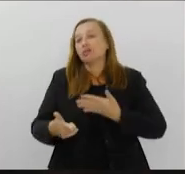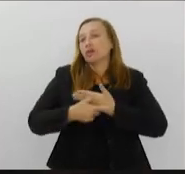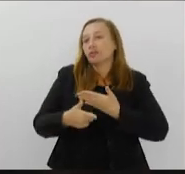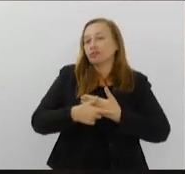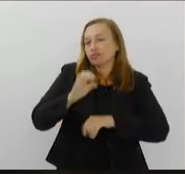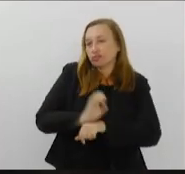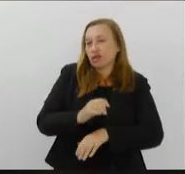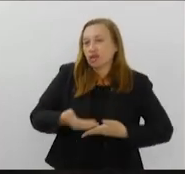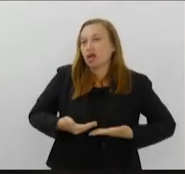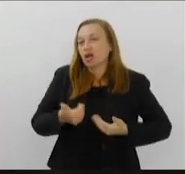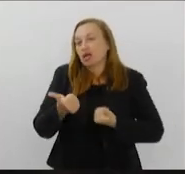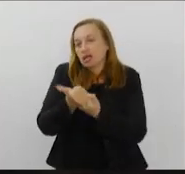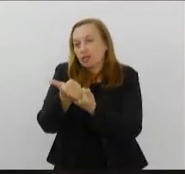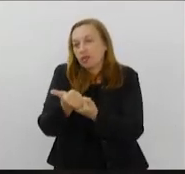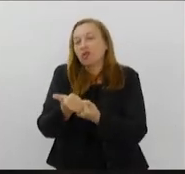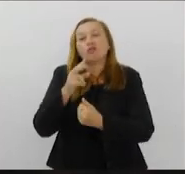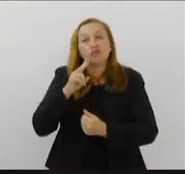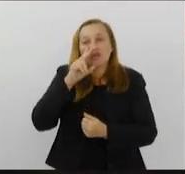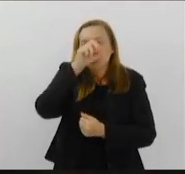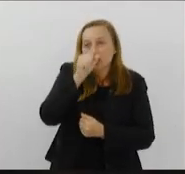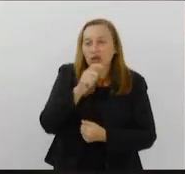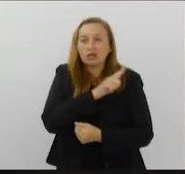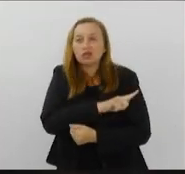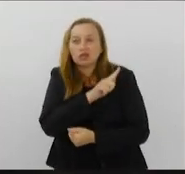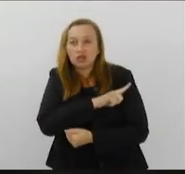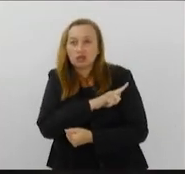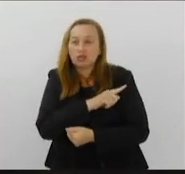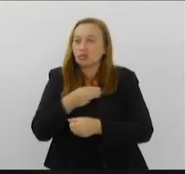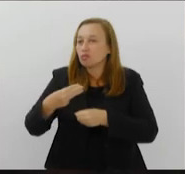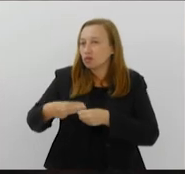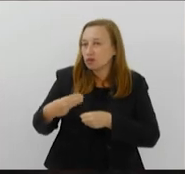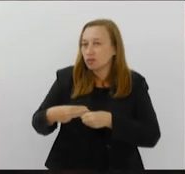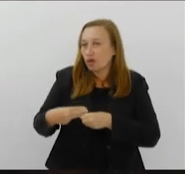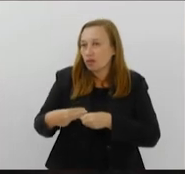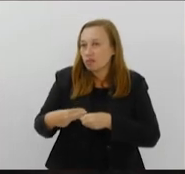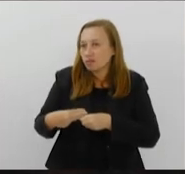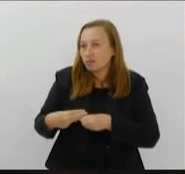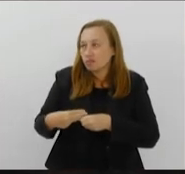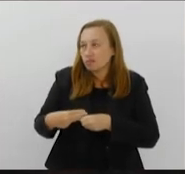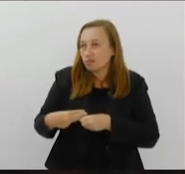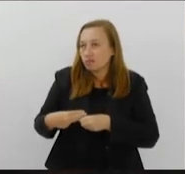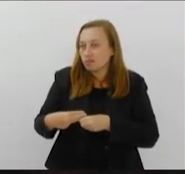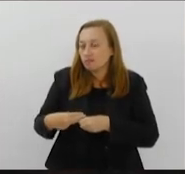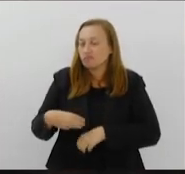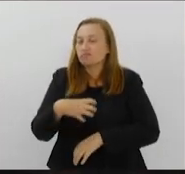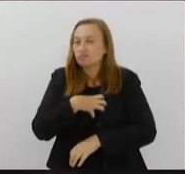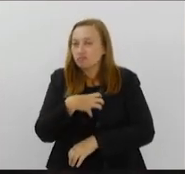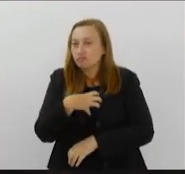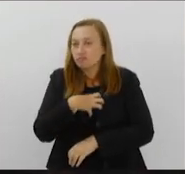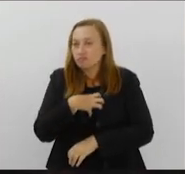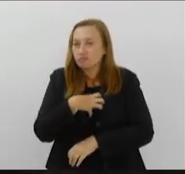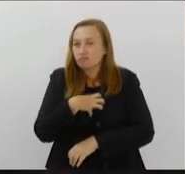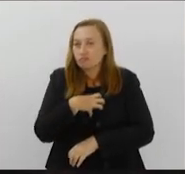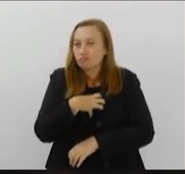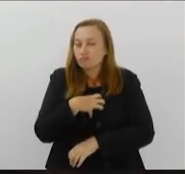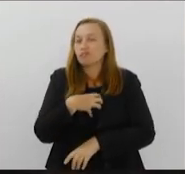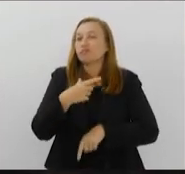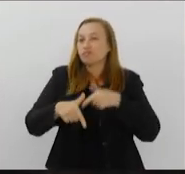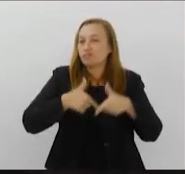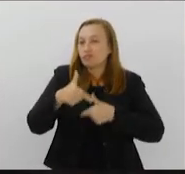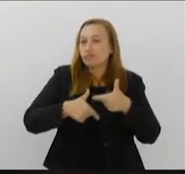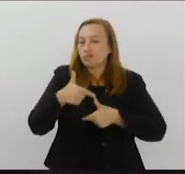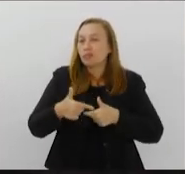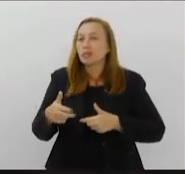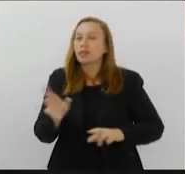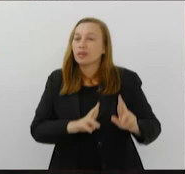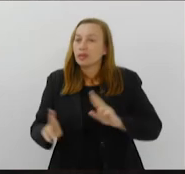esse apoio, fortalecer a gestão municipal. E, nesse sentido, a gente tem trabalhado em